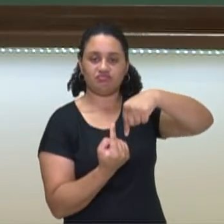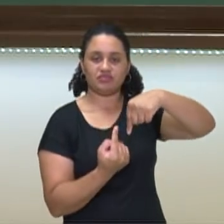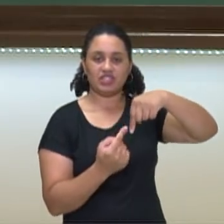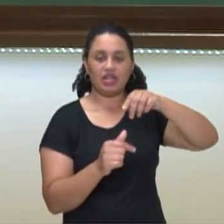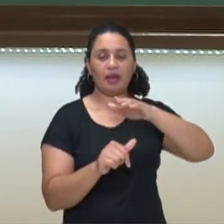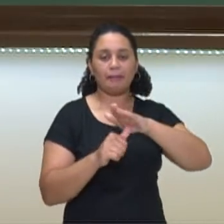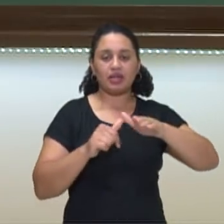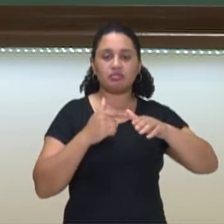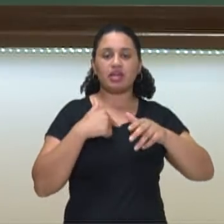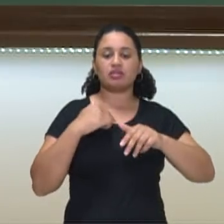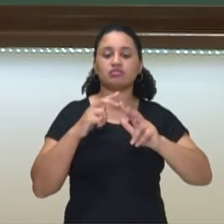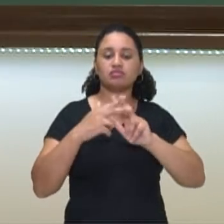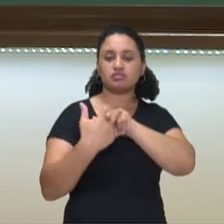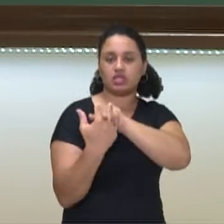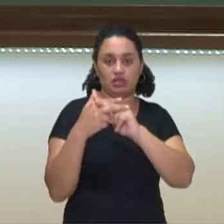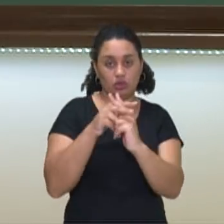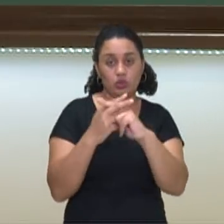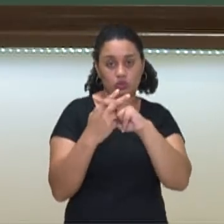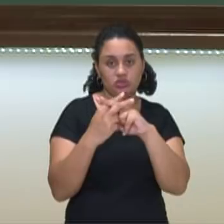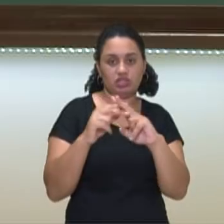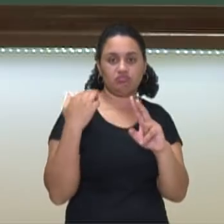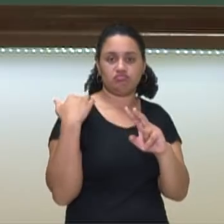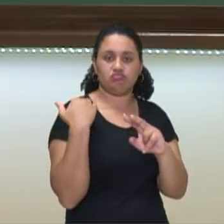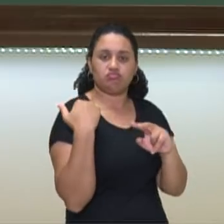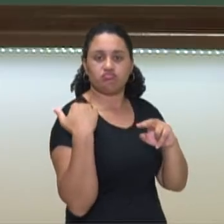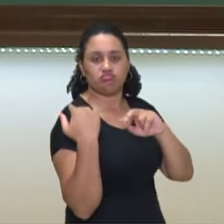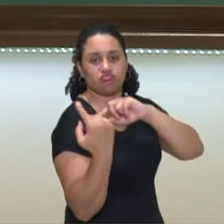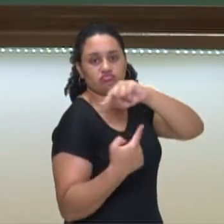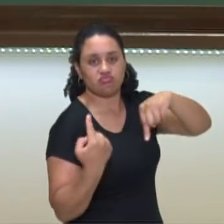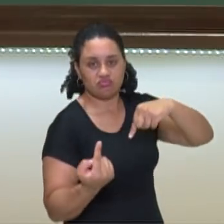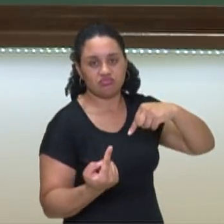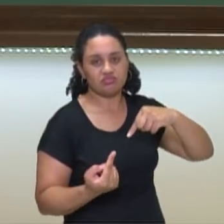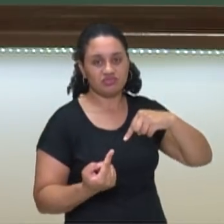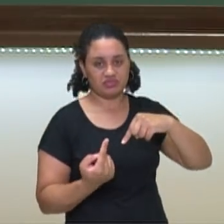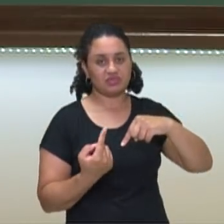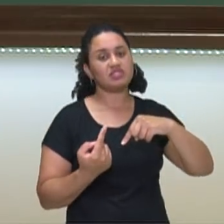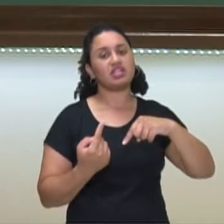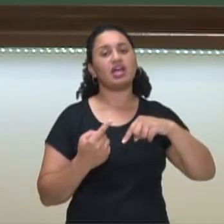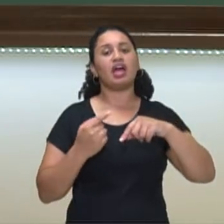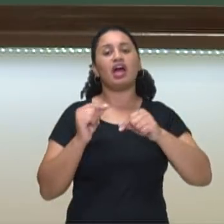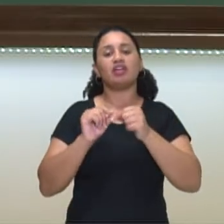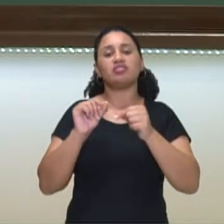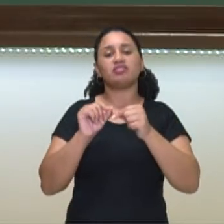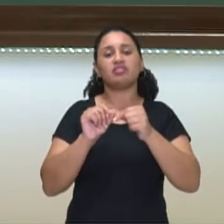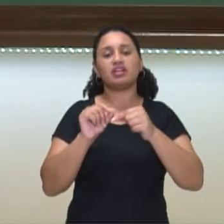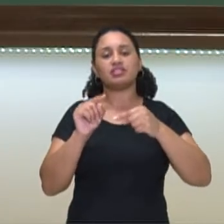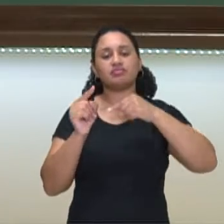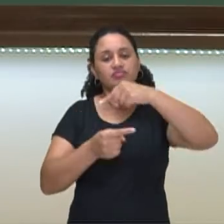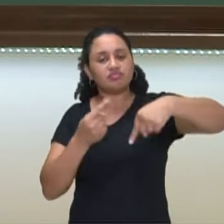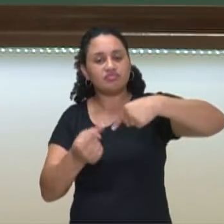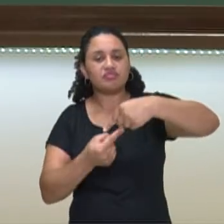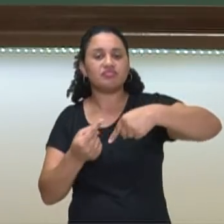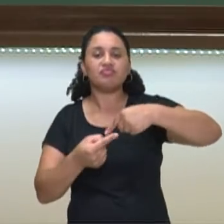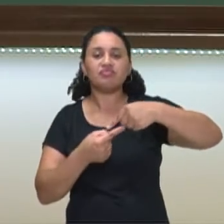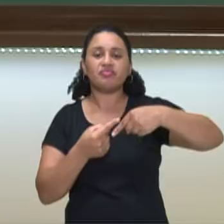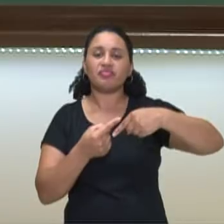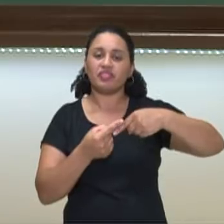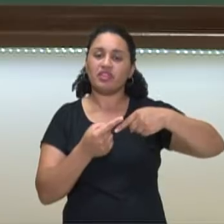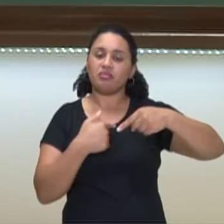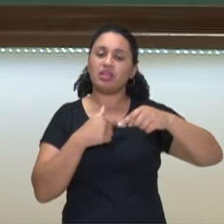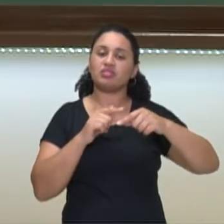bate no chão é a parte de trás do ombro, e você faz esse giro, né, esse rolamento,